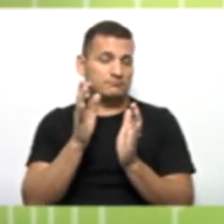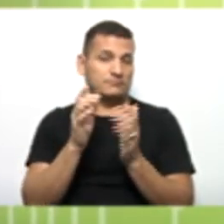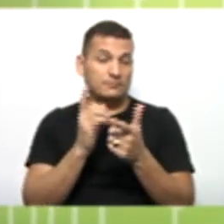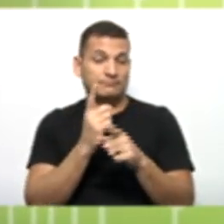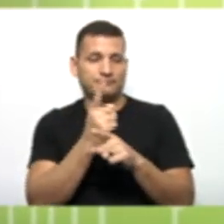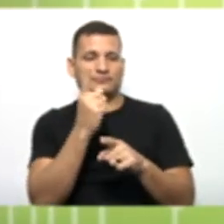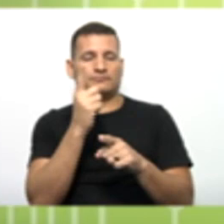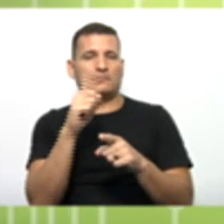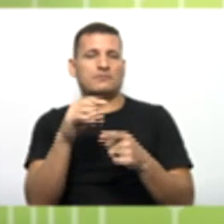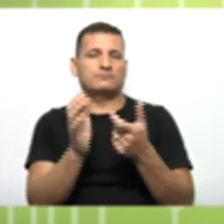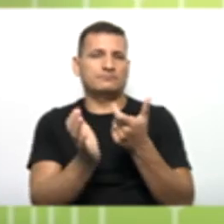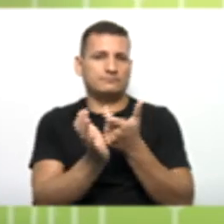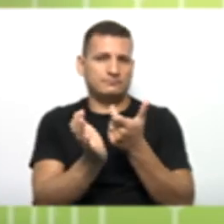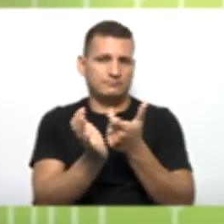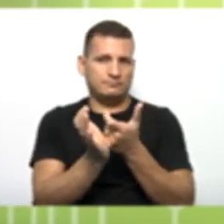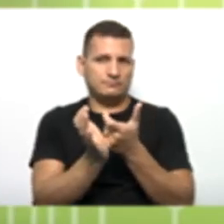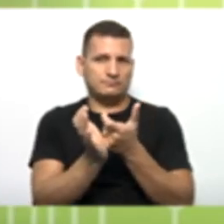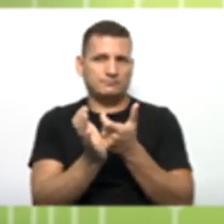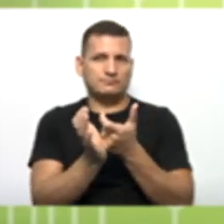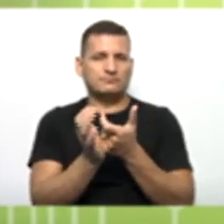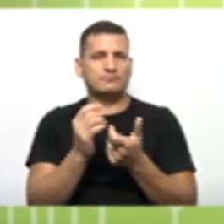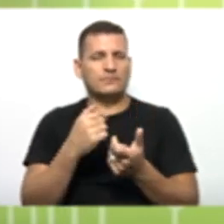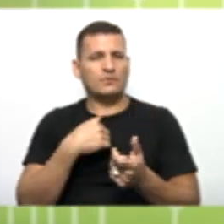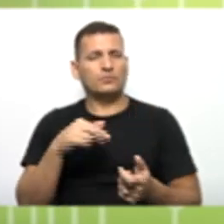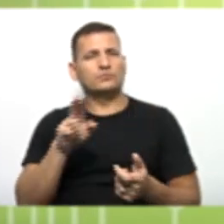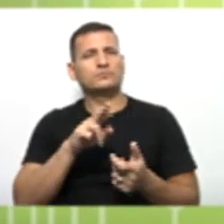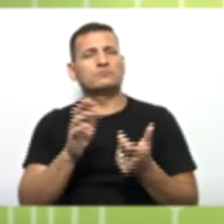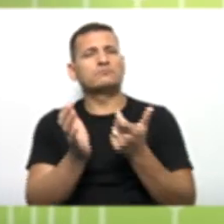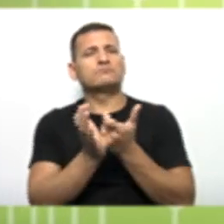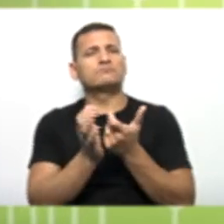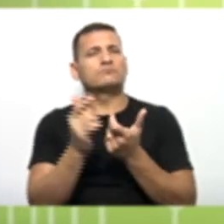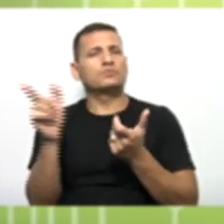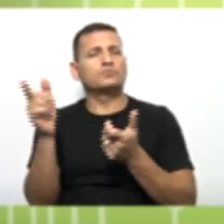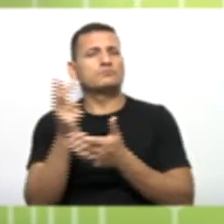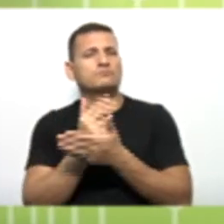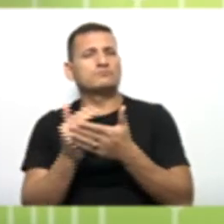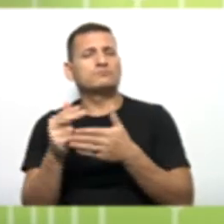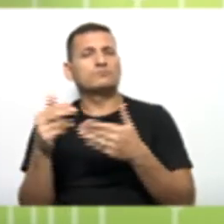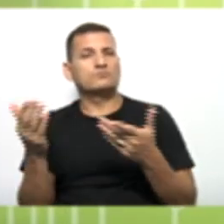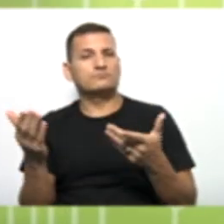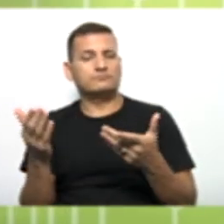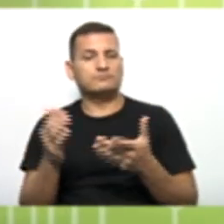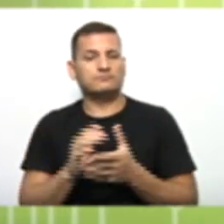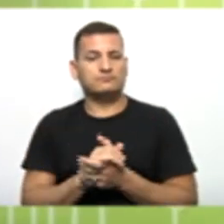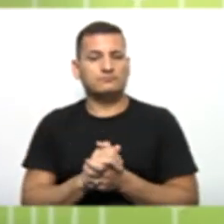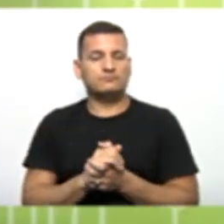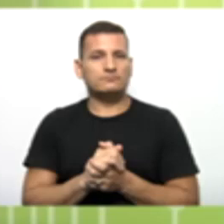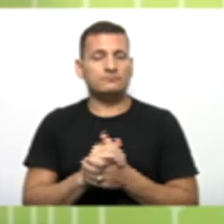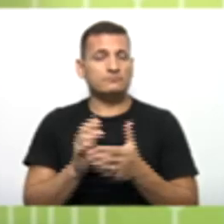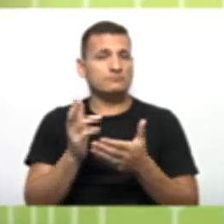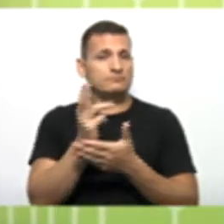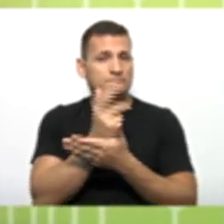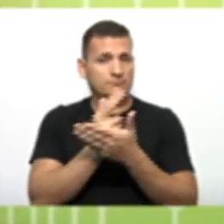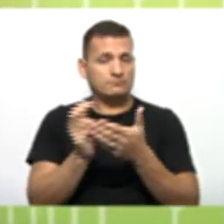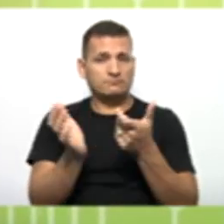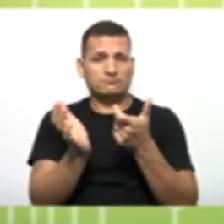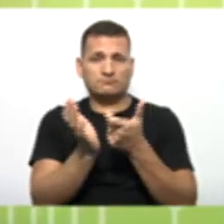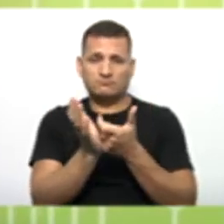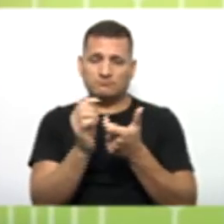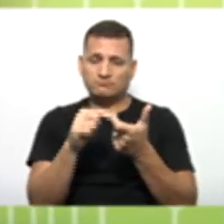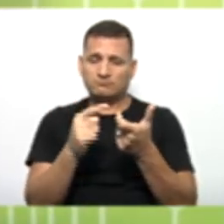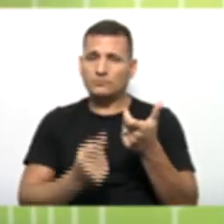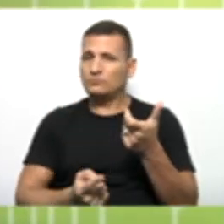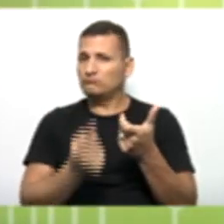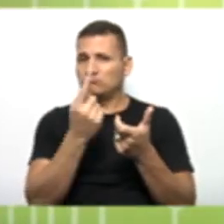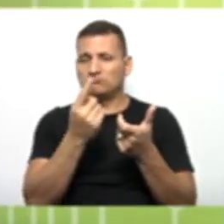classe. Eu vou utilizar a classe em que outro diagrama? Gente, ó, o diagrama de classe, ele é único.